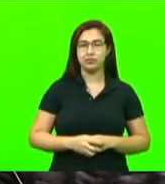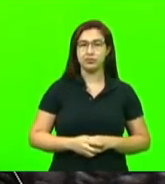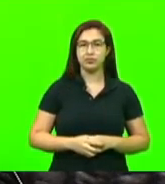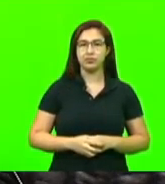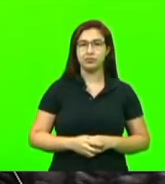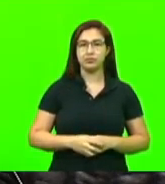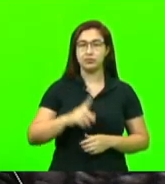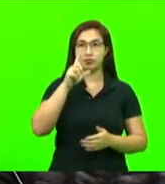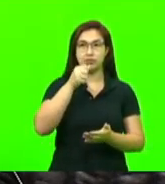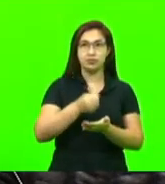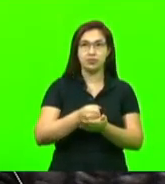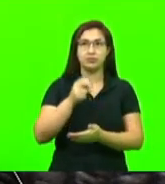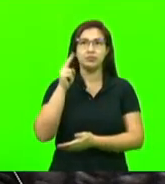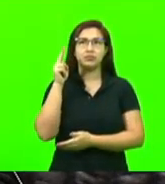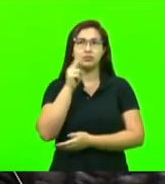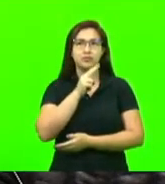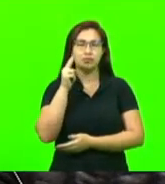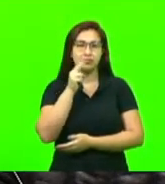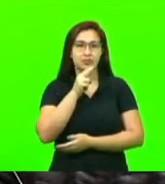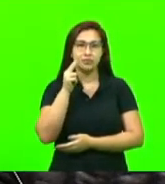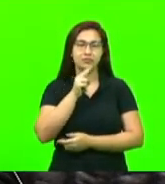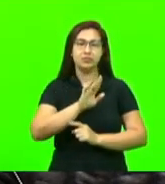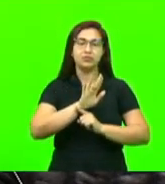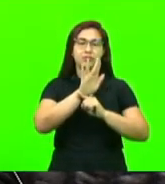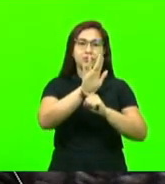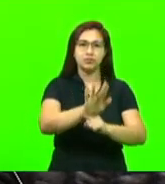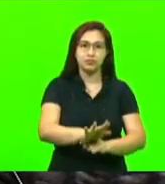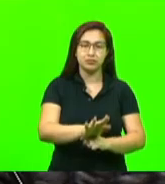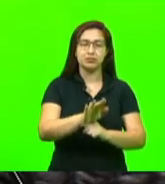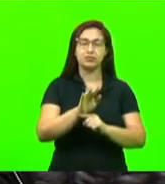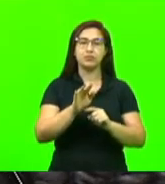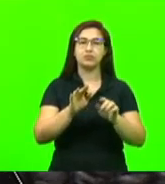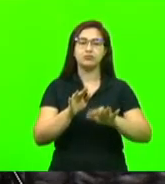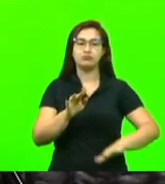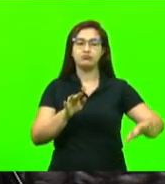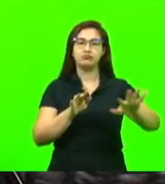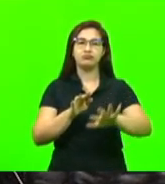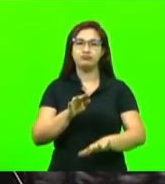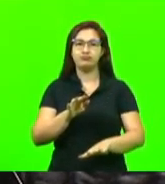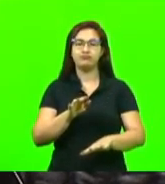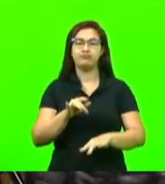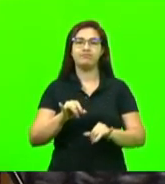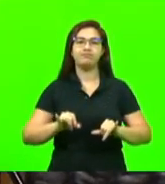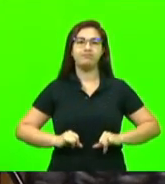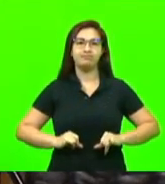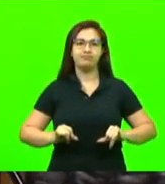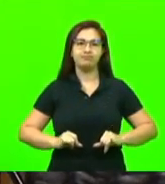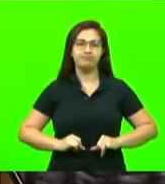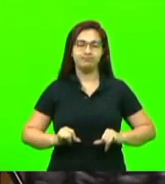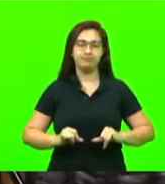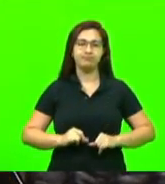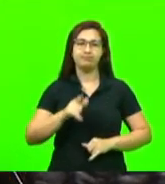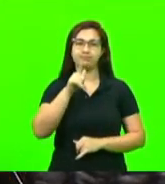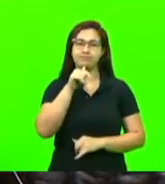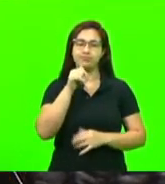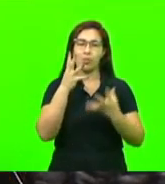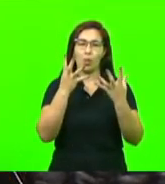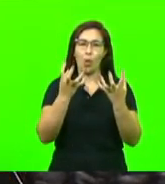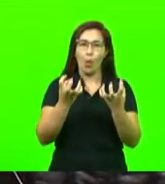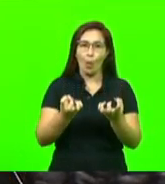emergenciais para auxiliar especialmente os atingidos pela estiagem que assola